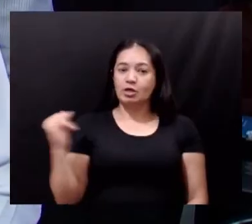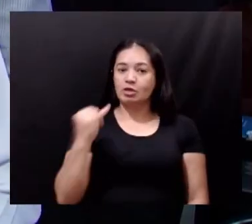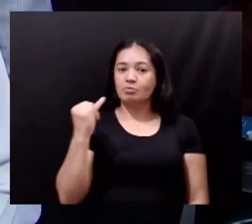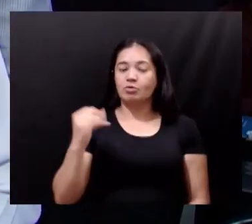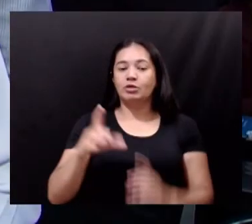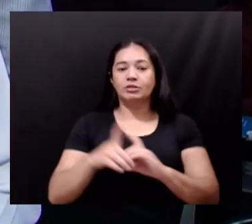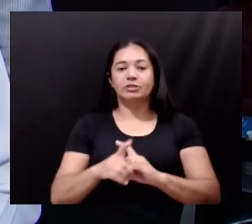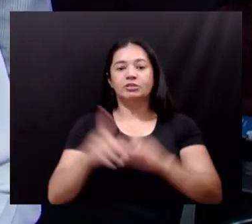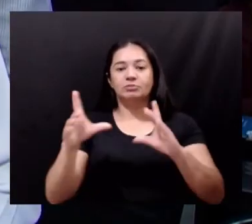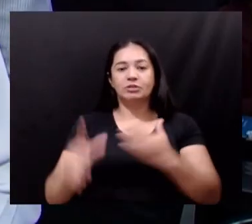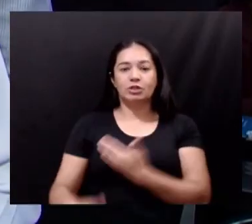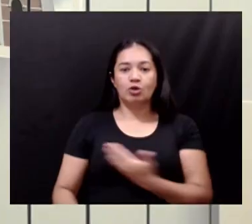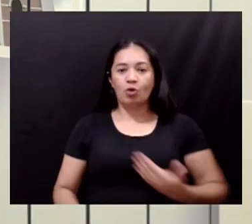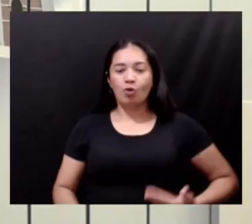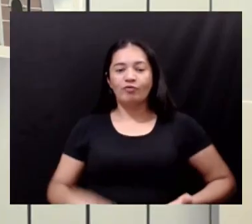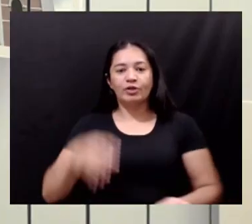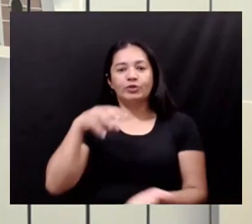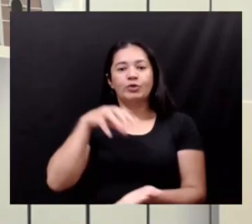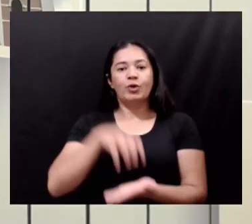local.